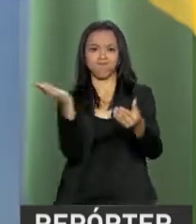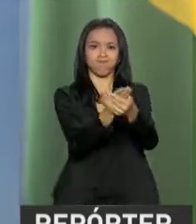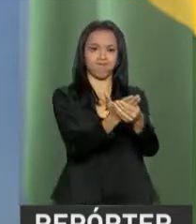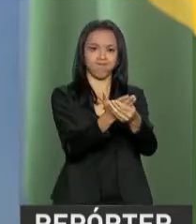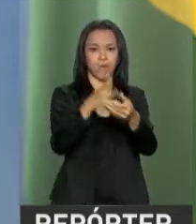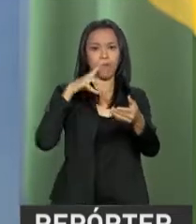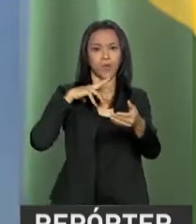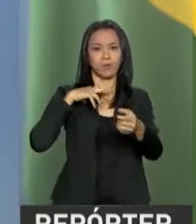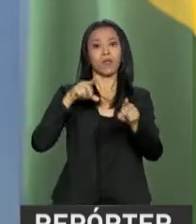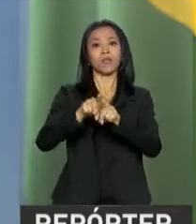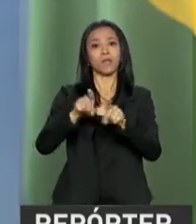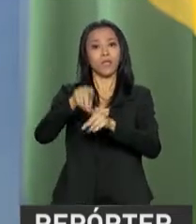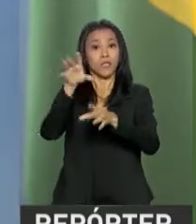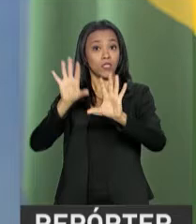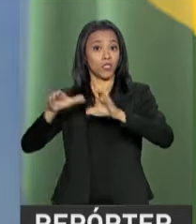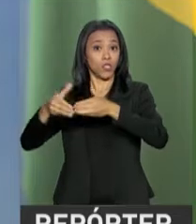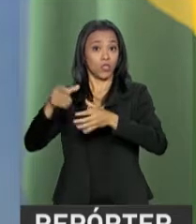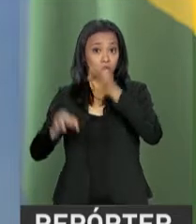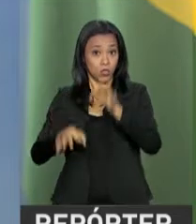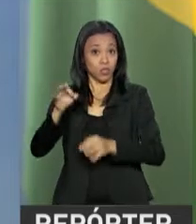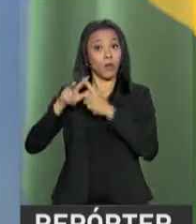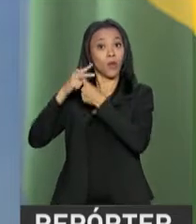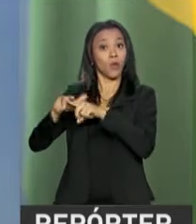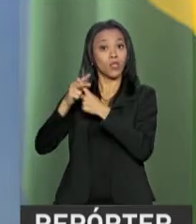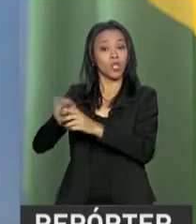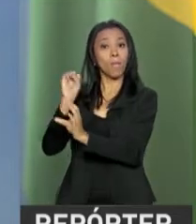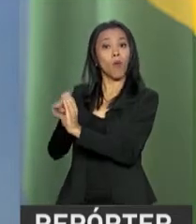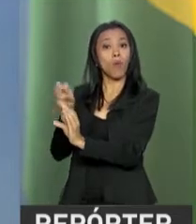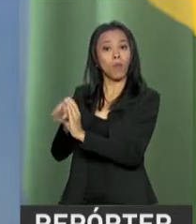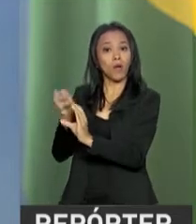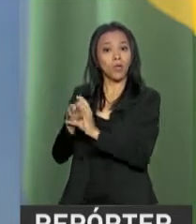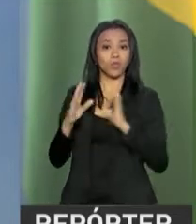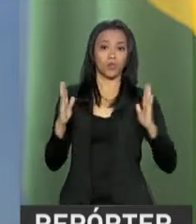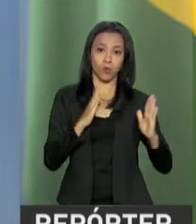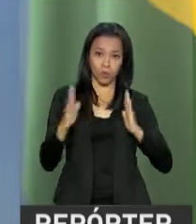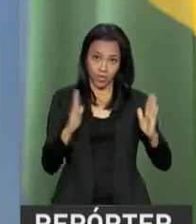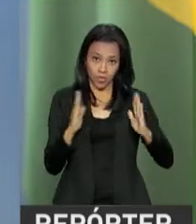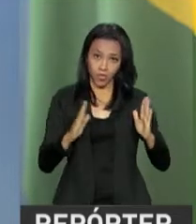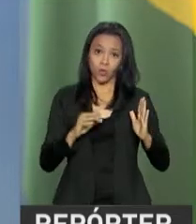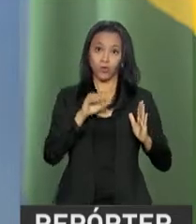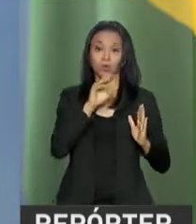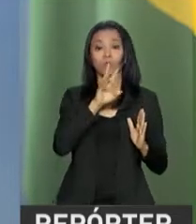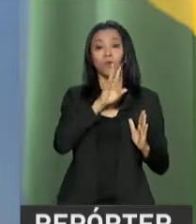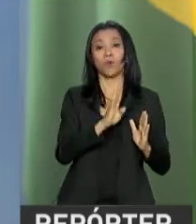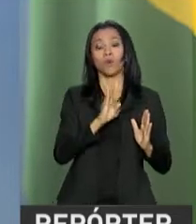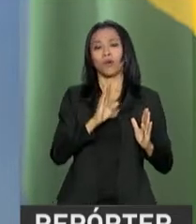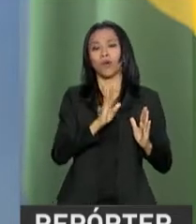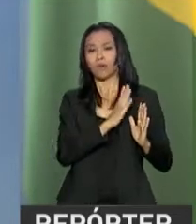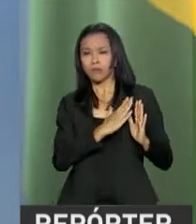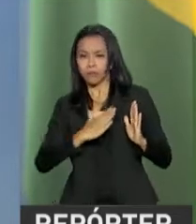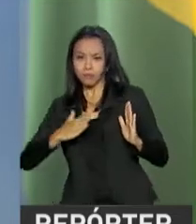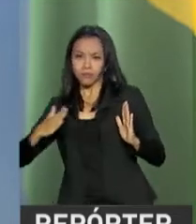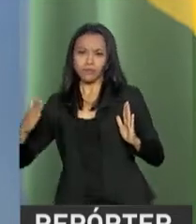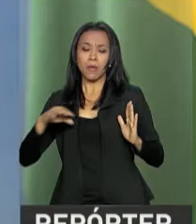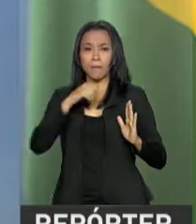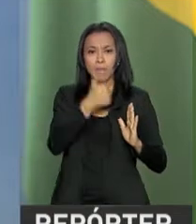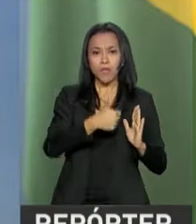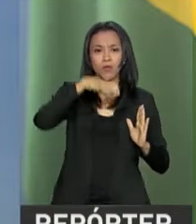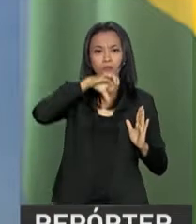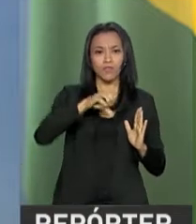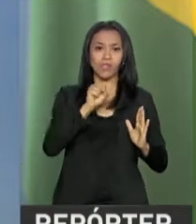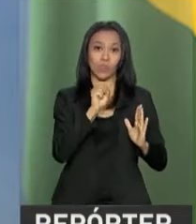para reaver a correção da poupança durante os planos econômicos verão bresser e collor das décadas de